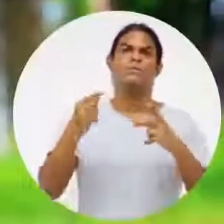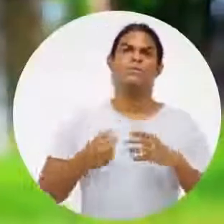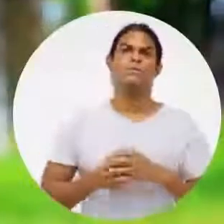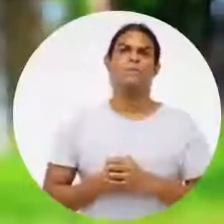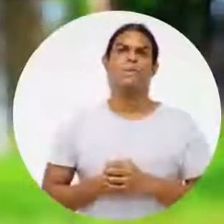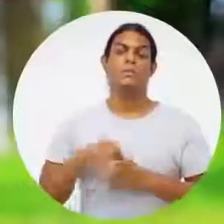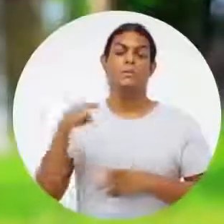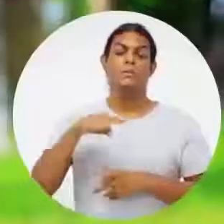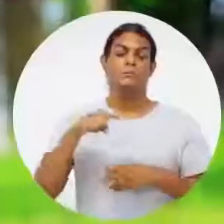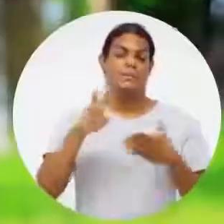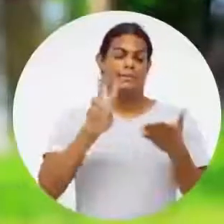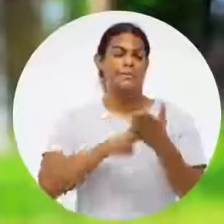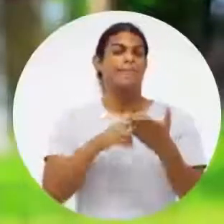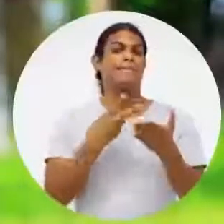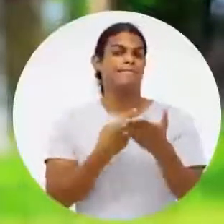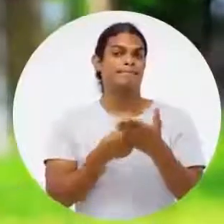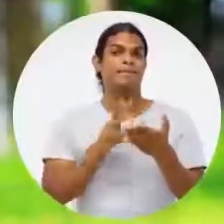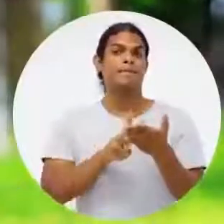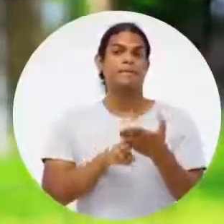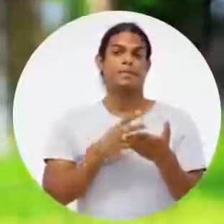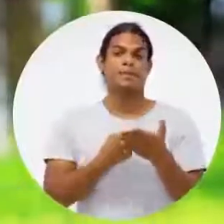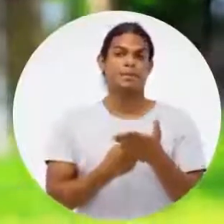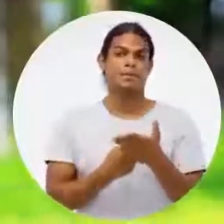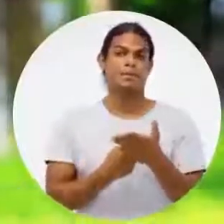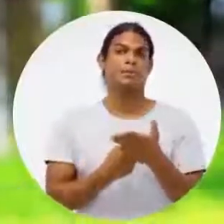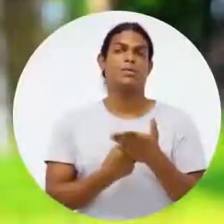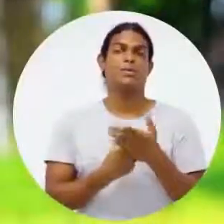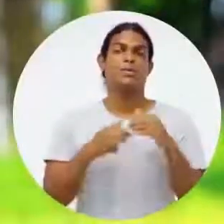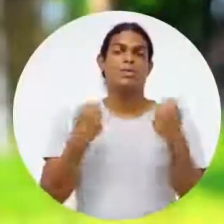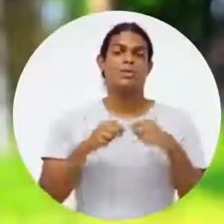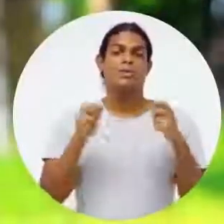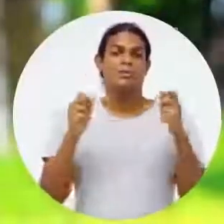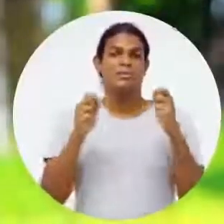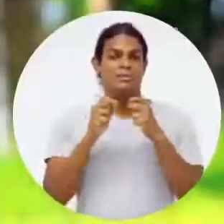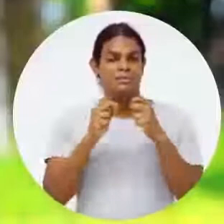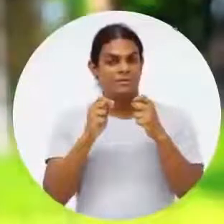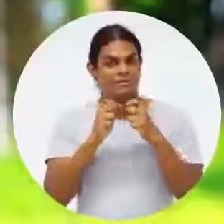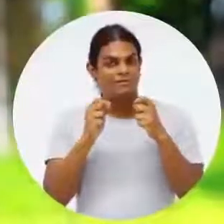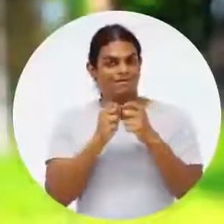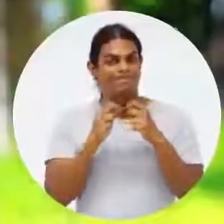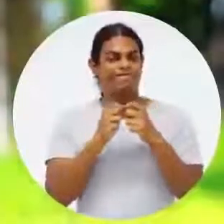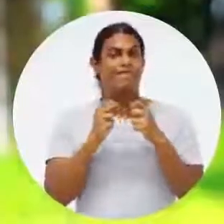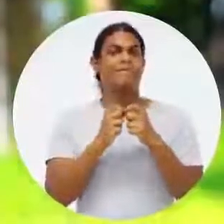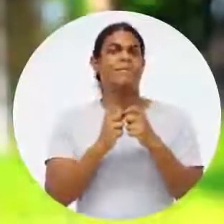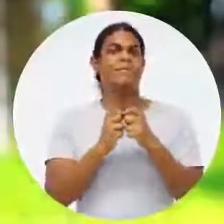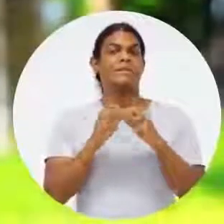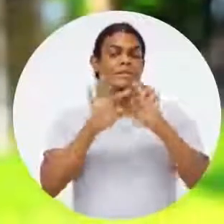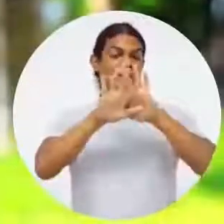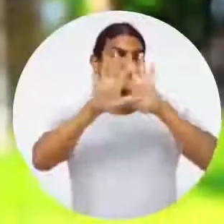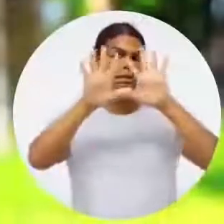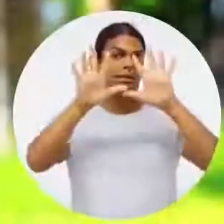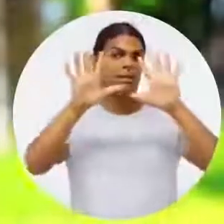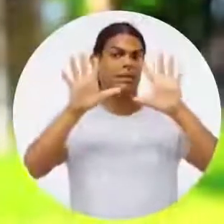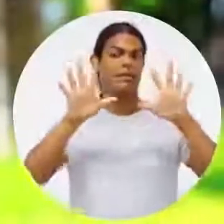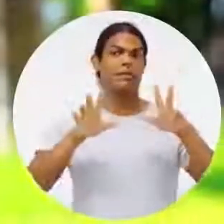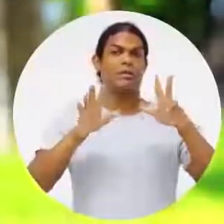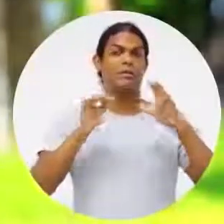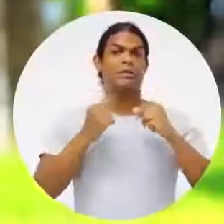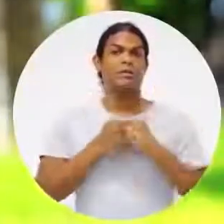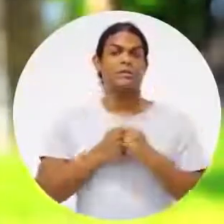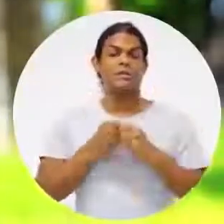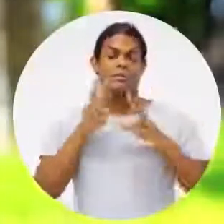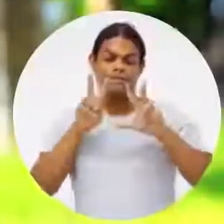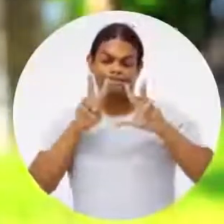essa parte da interpretação dos dados deve ser feita de uma forma mais sólida, de uma forma mais